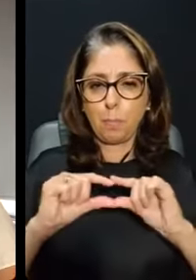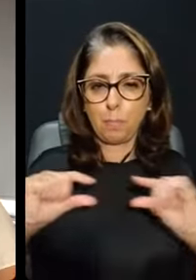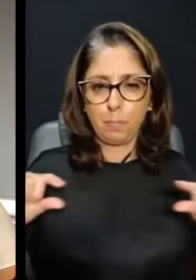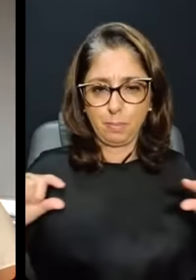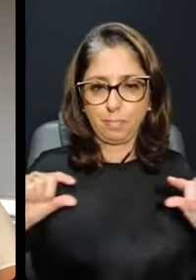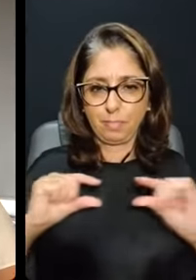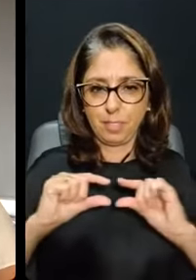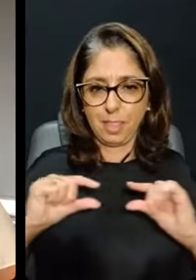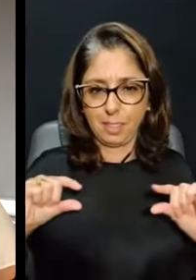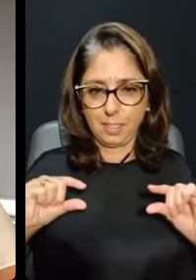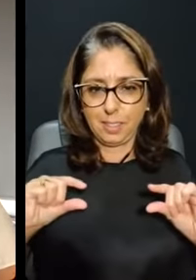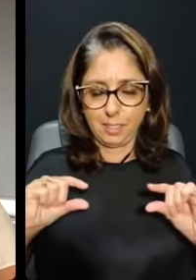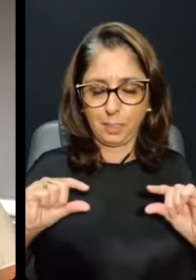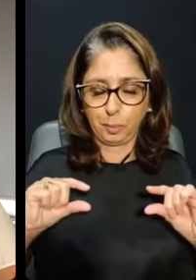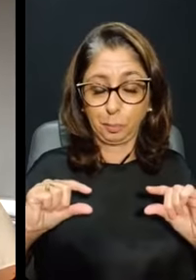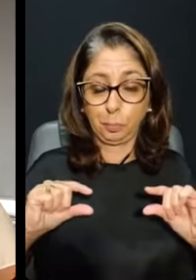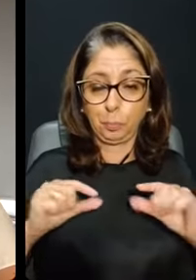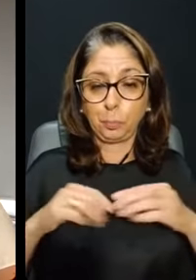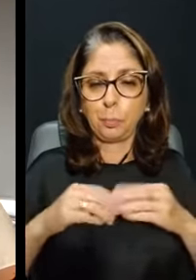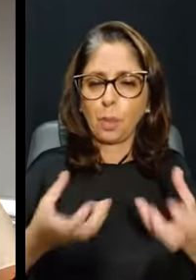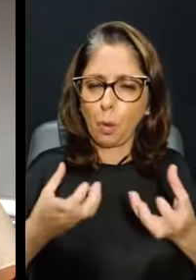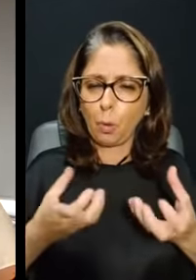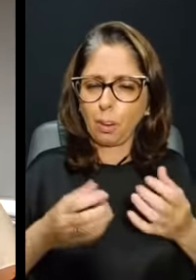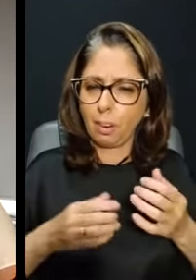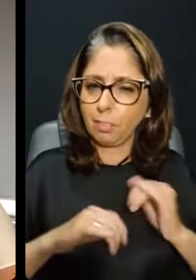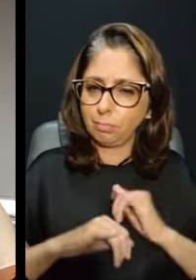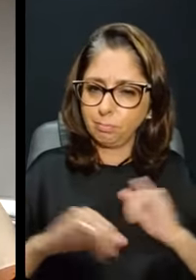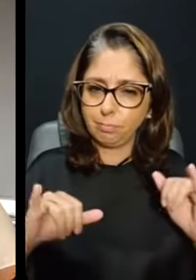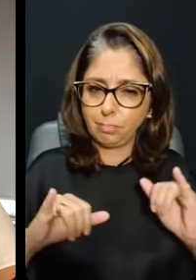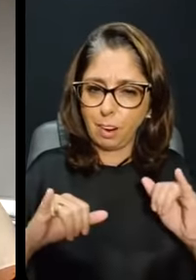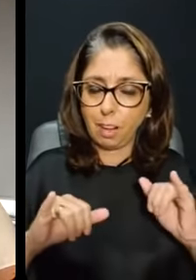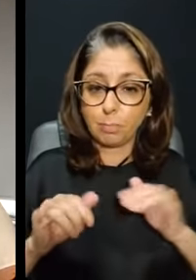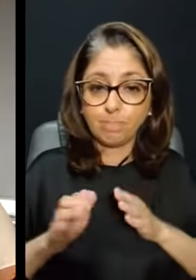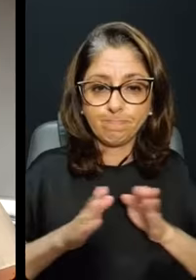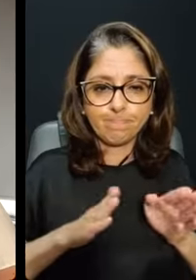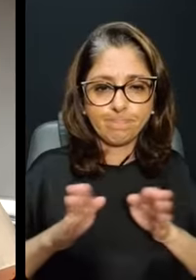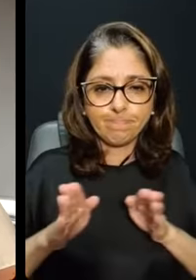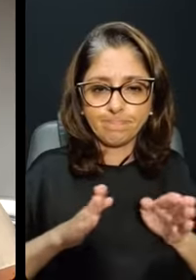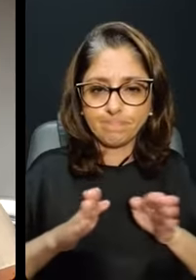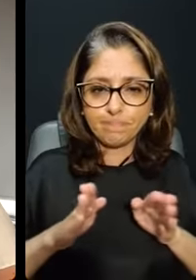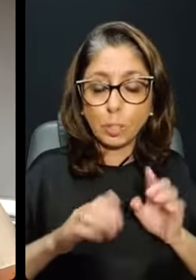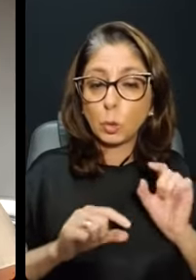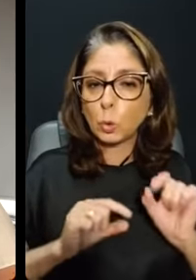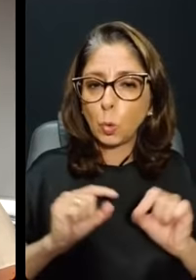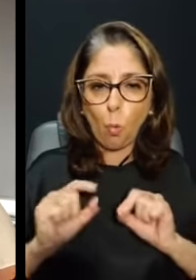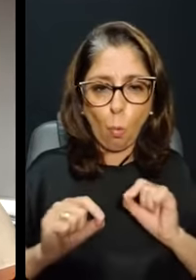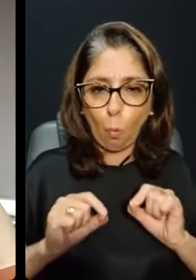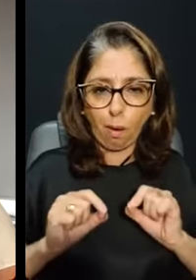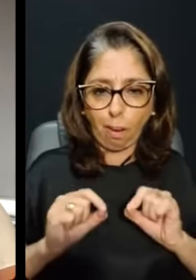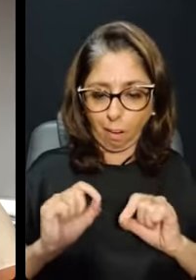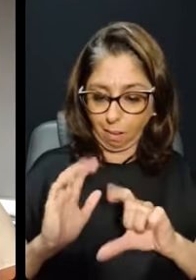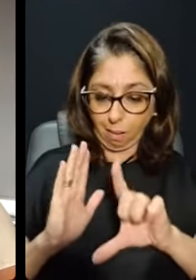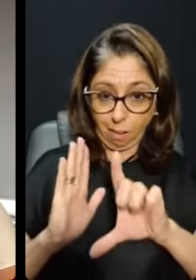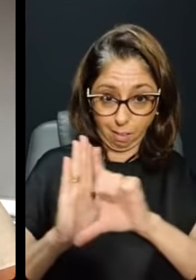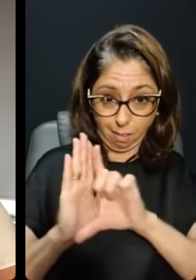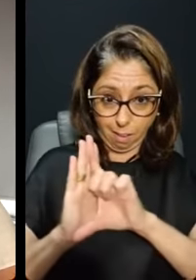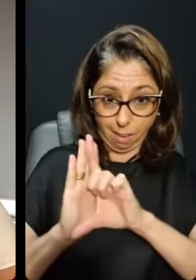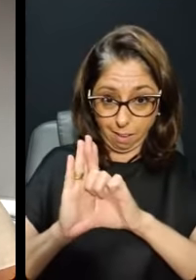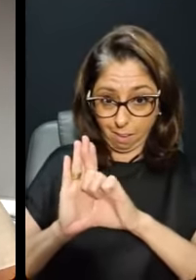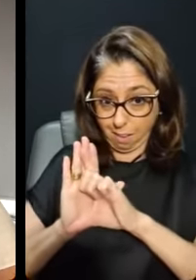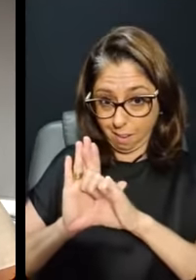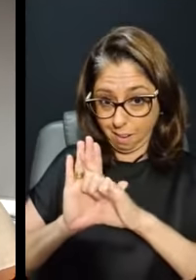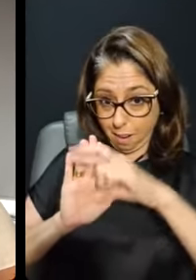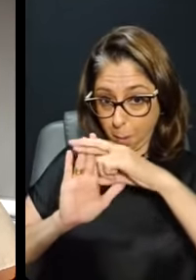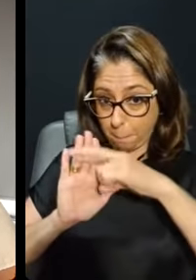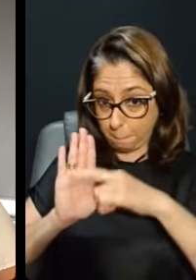trouxe para a tua marca, que é a questão da acessibilidade além das normas. Existem hoje uma série de